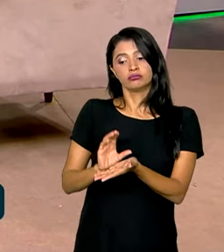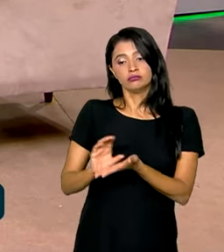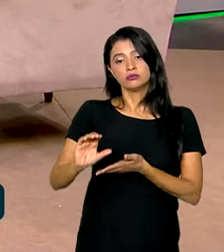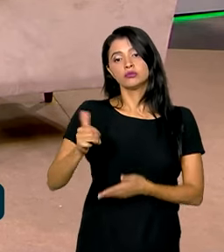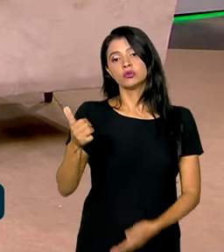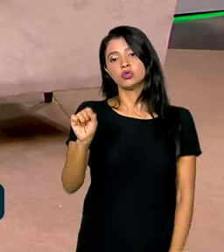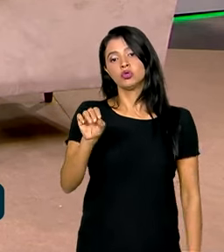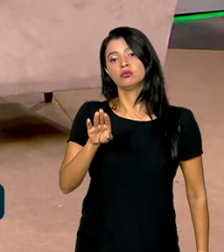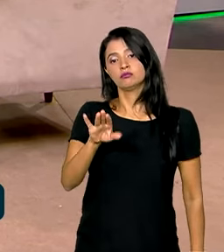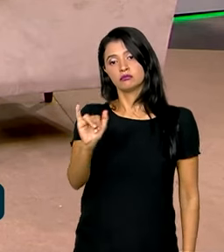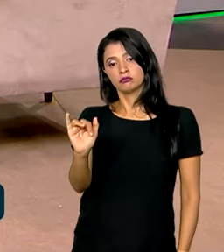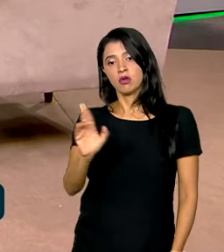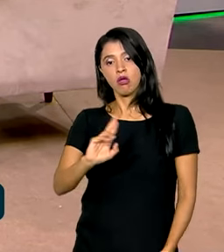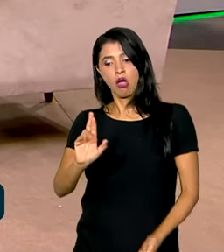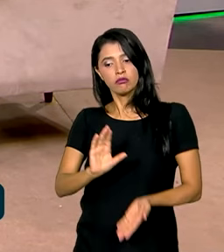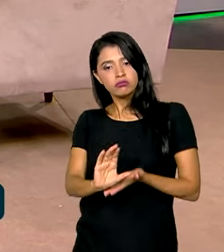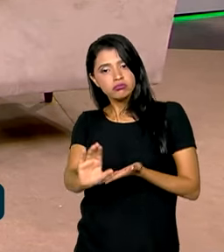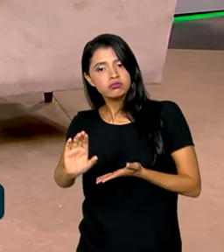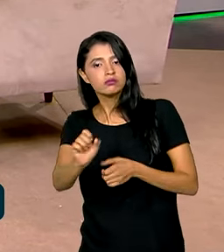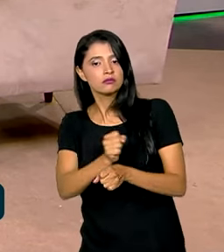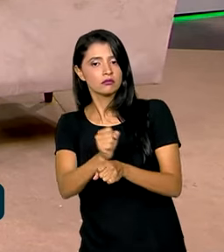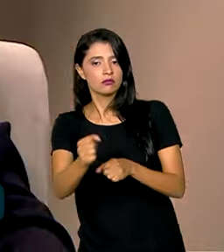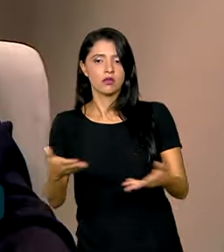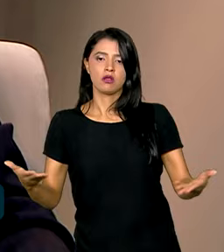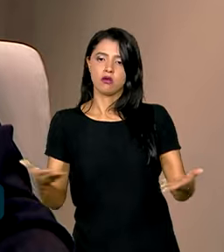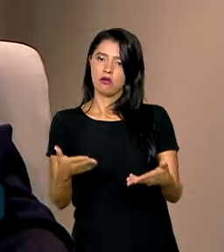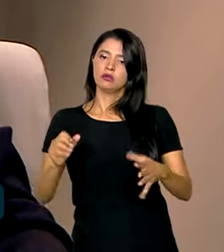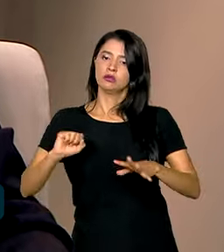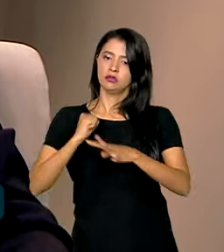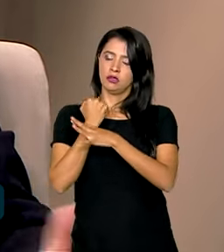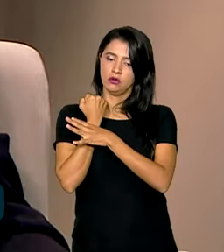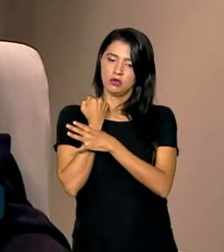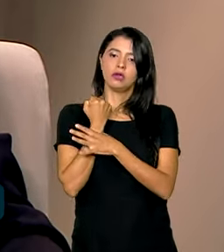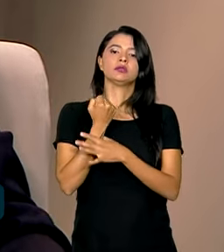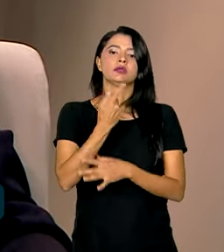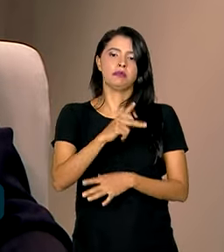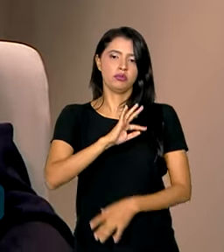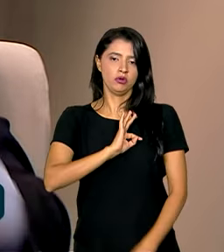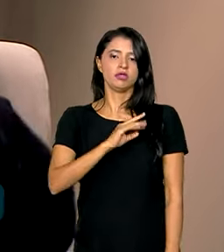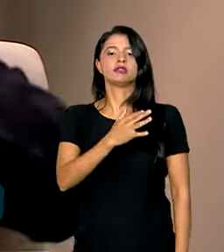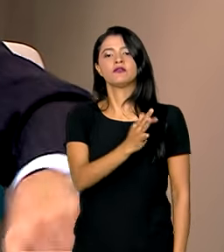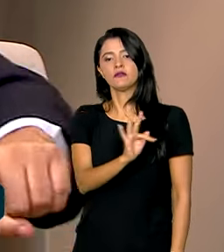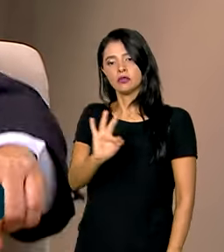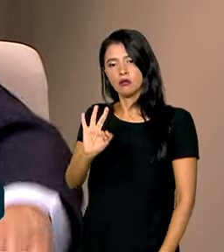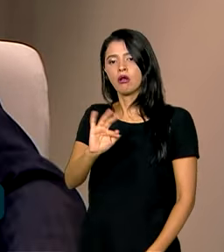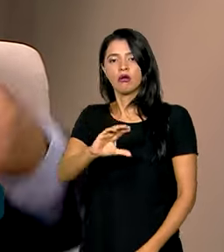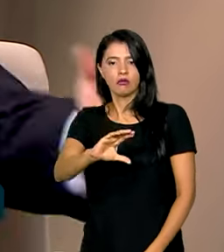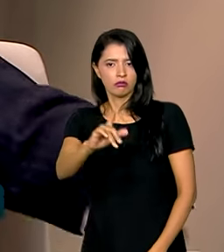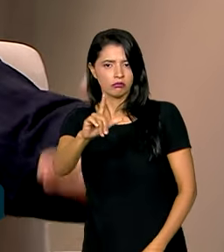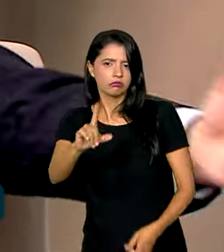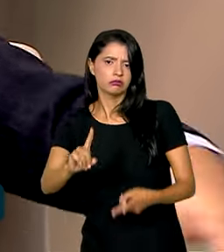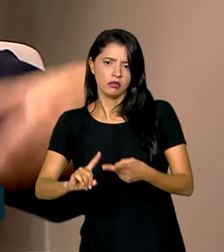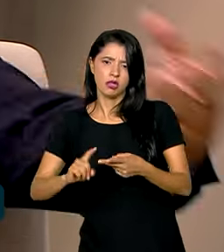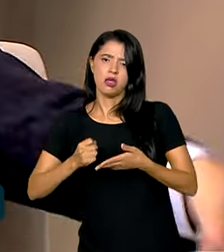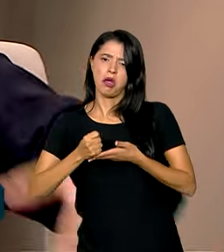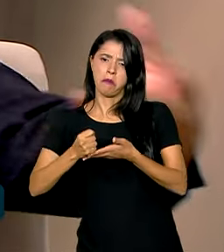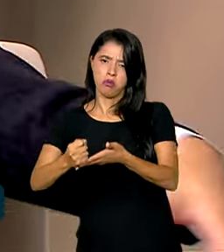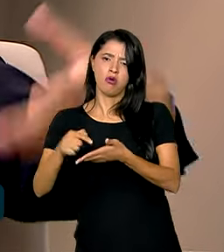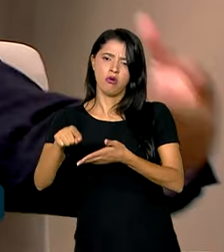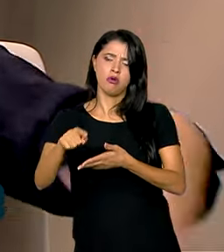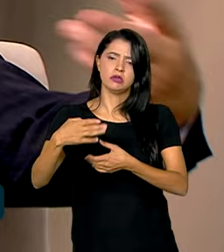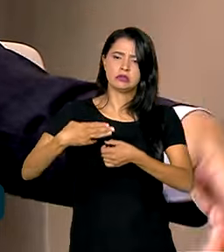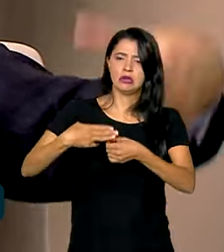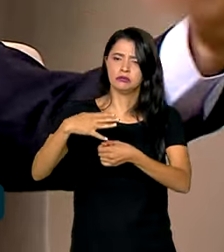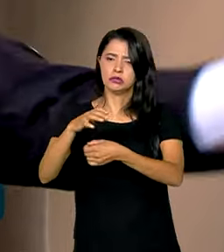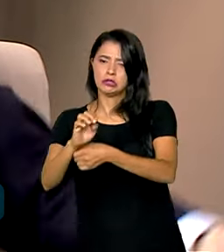de reais que foram investidos esse ano em segurança pública, abrangendo as polícias federais, claro, sim, mas também apoio a estados, municípios,